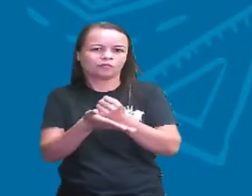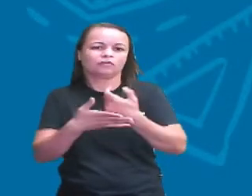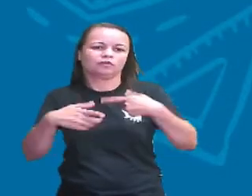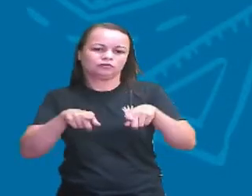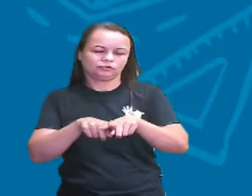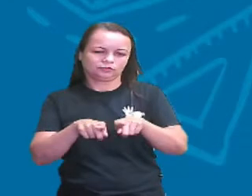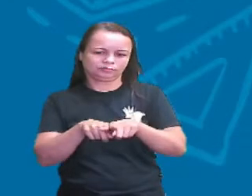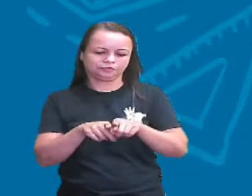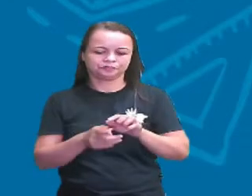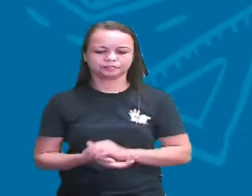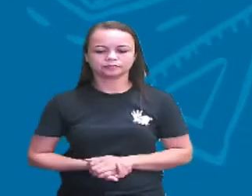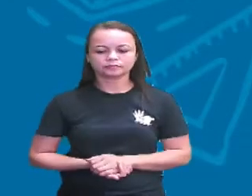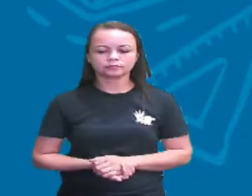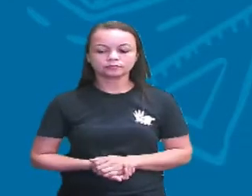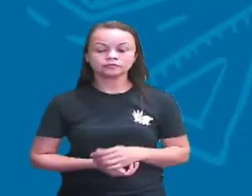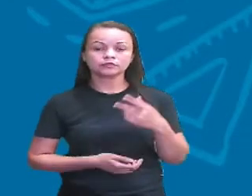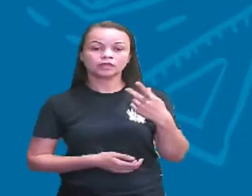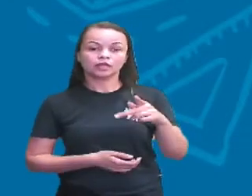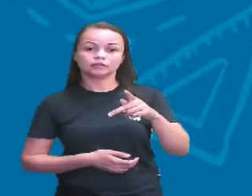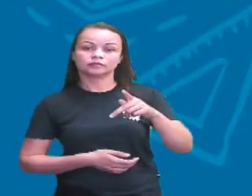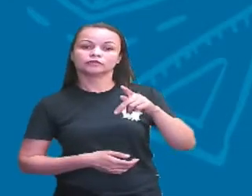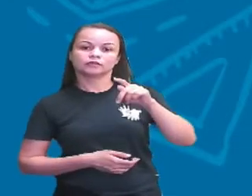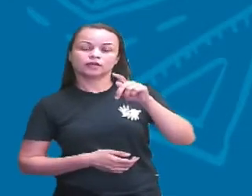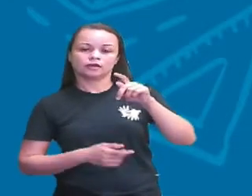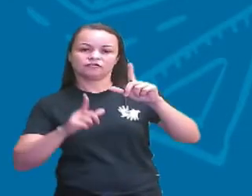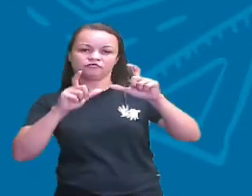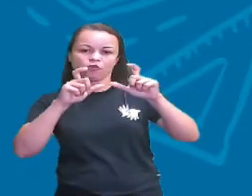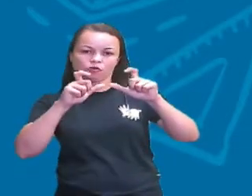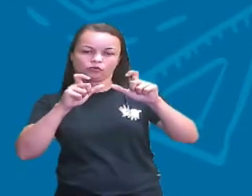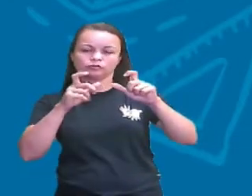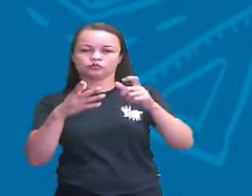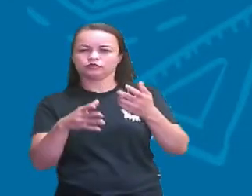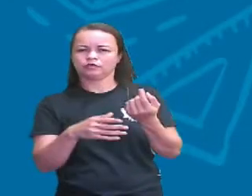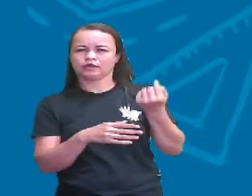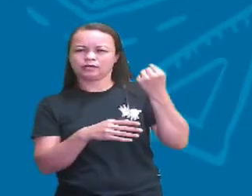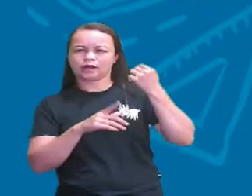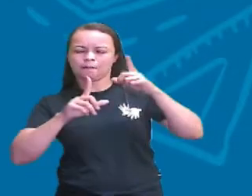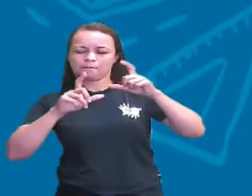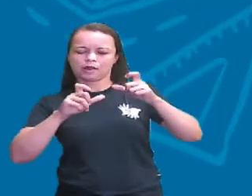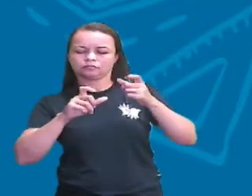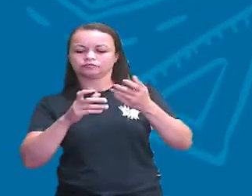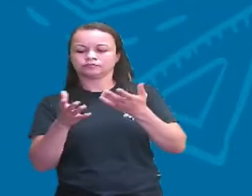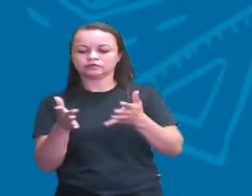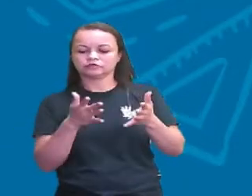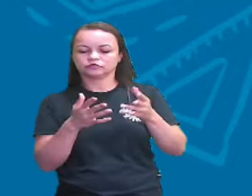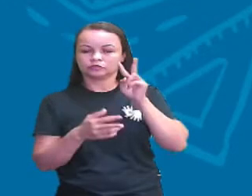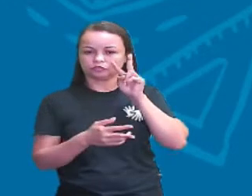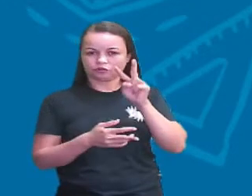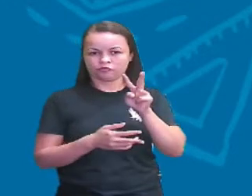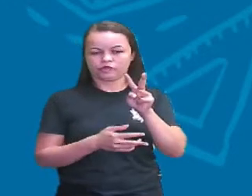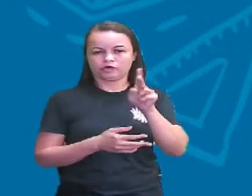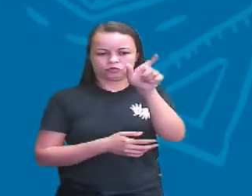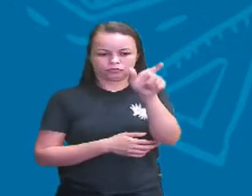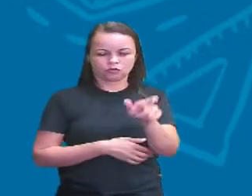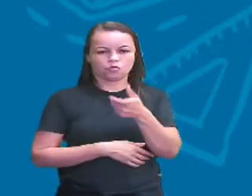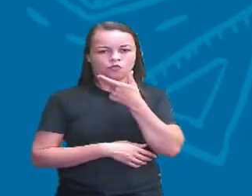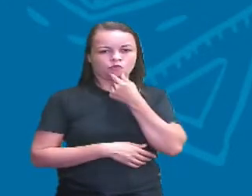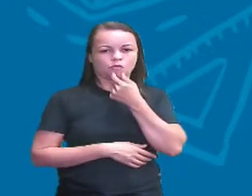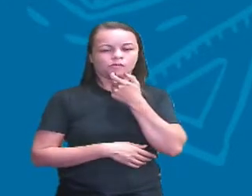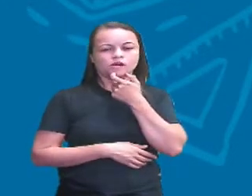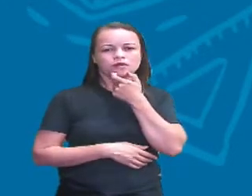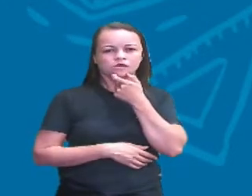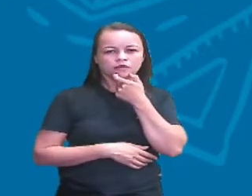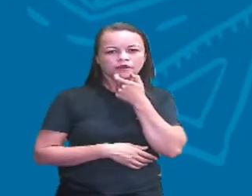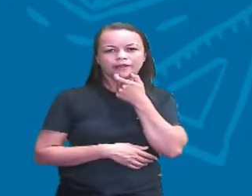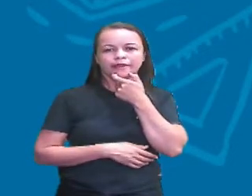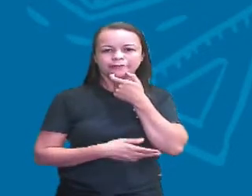estão vendo aí na tela foi uma foto tirada naquela época. Aqui vocês estão vendo um inglês sentado, né? E ele está